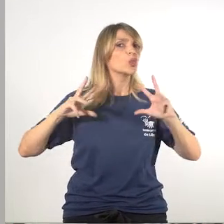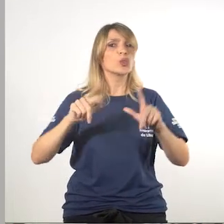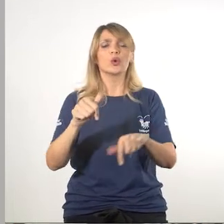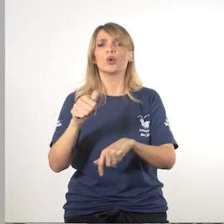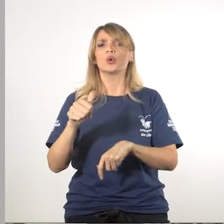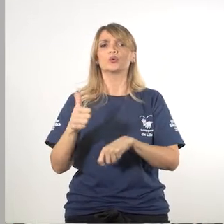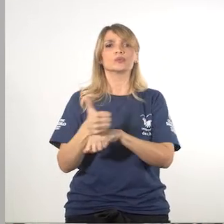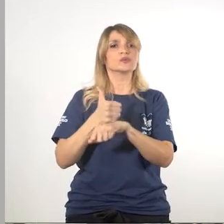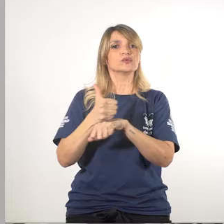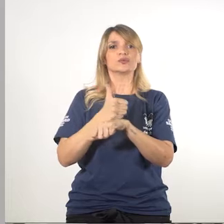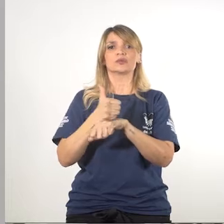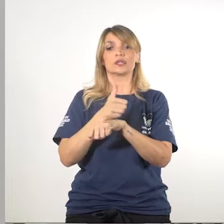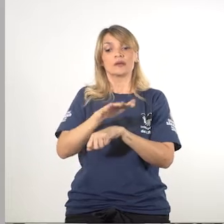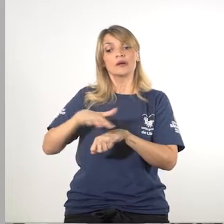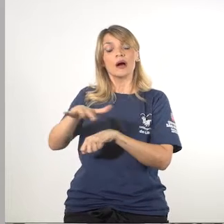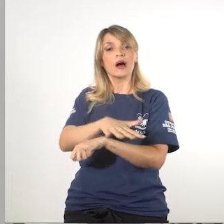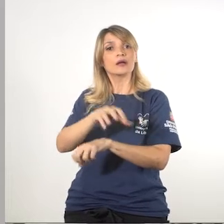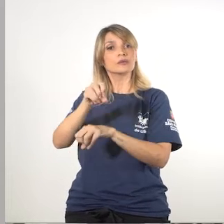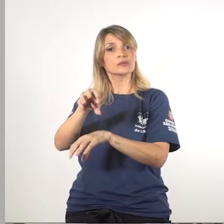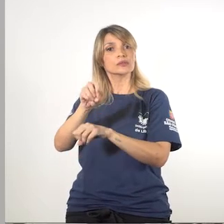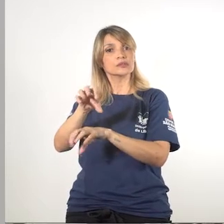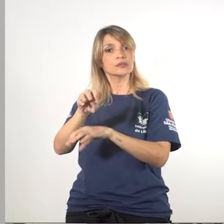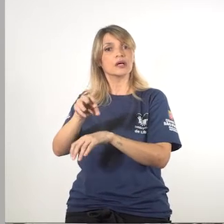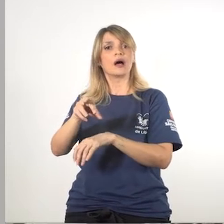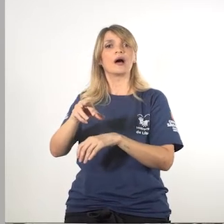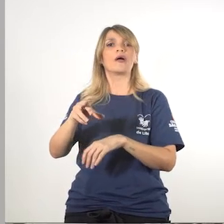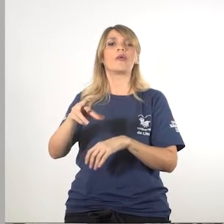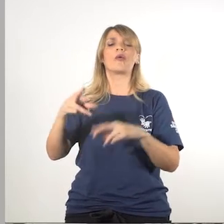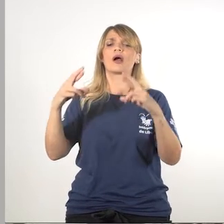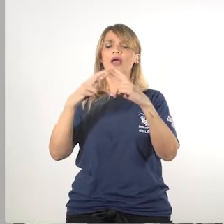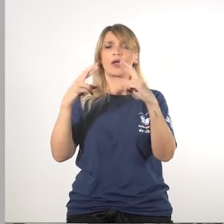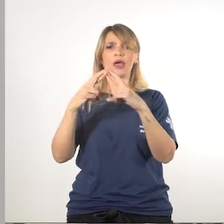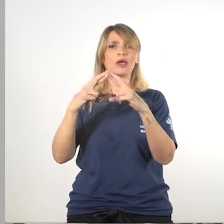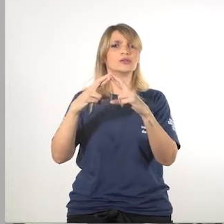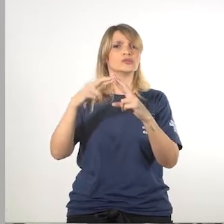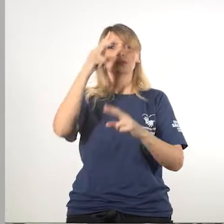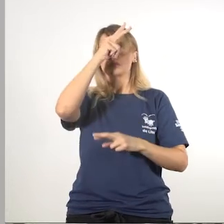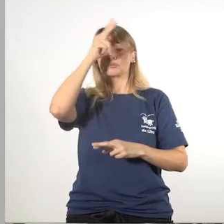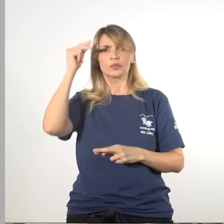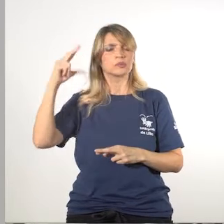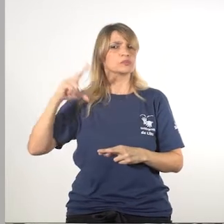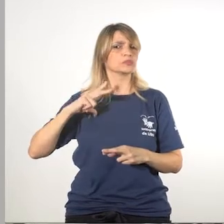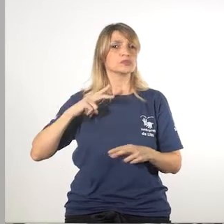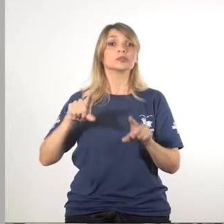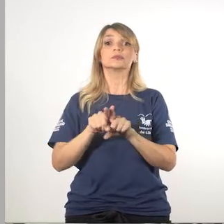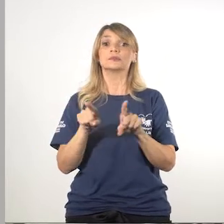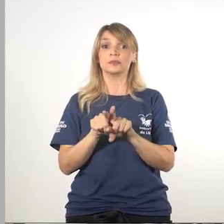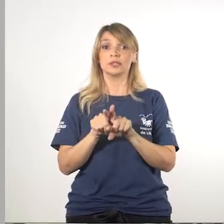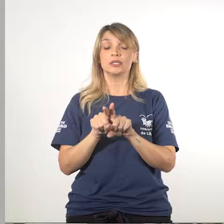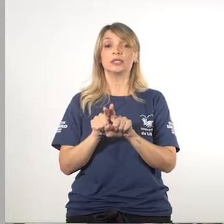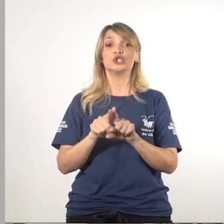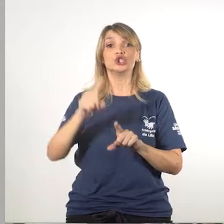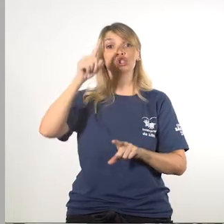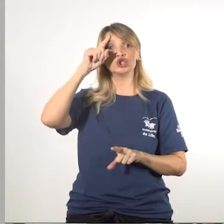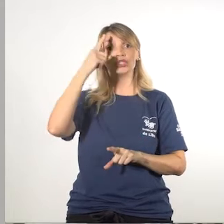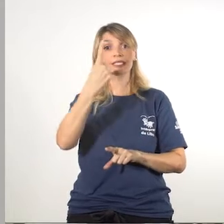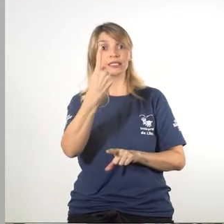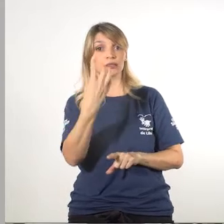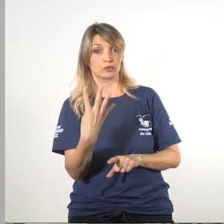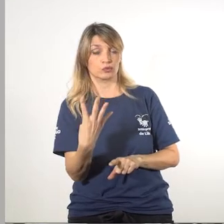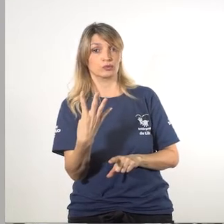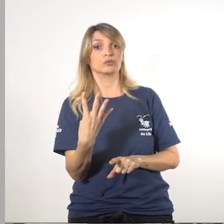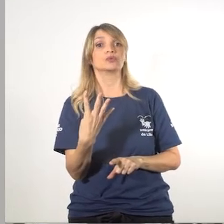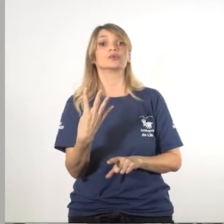da educação, tanto da rede pública como da rede privada. No próximo dia 14,